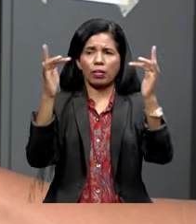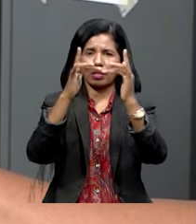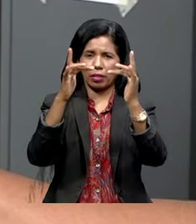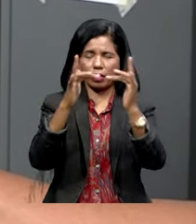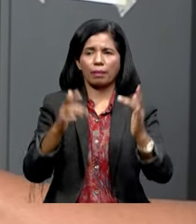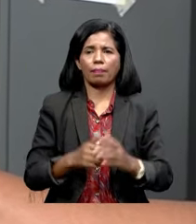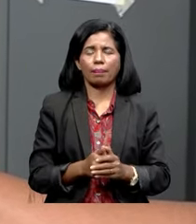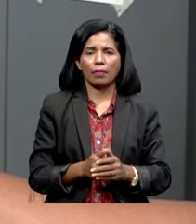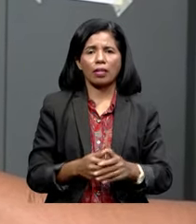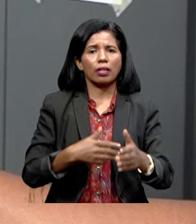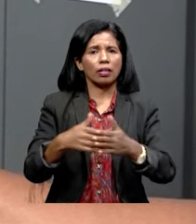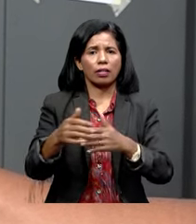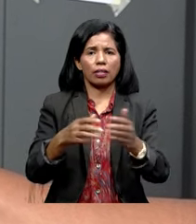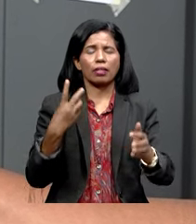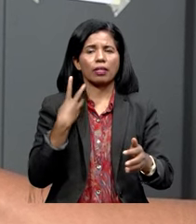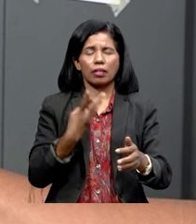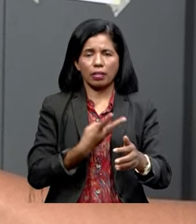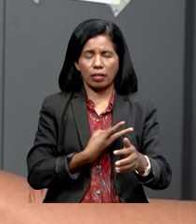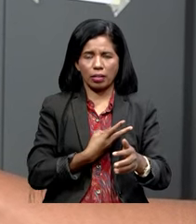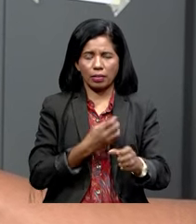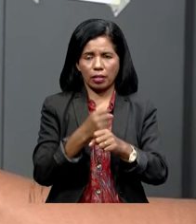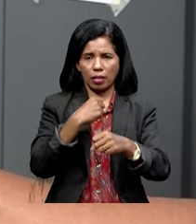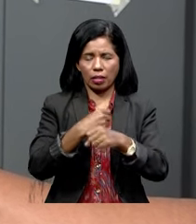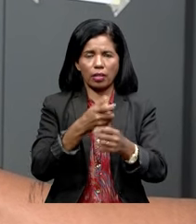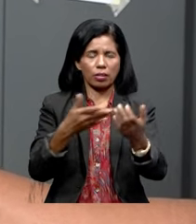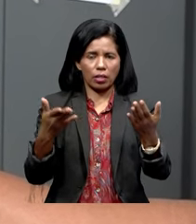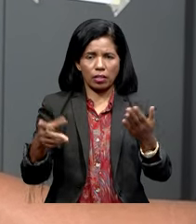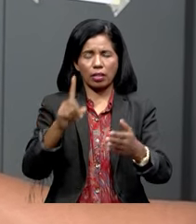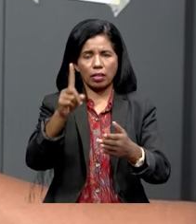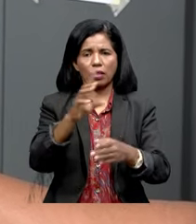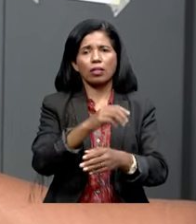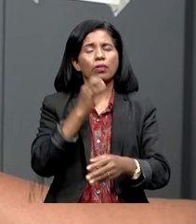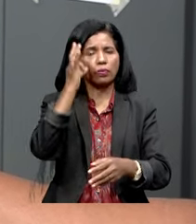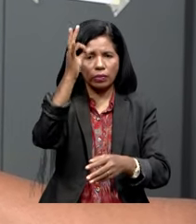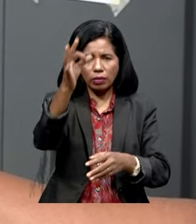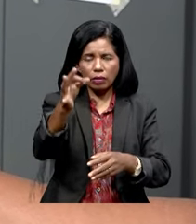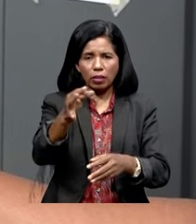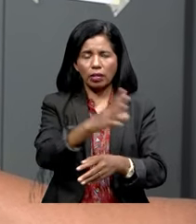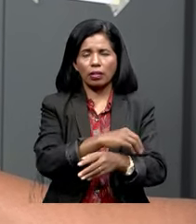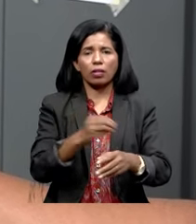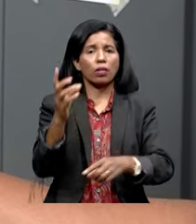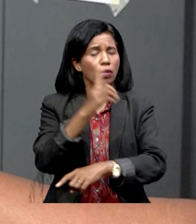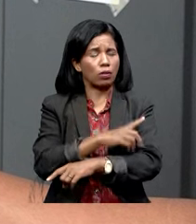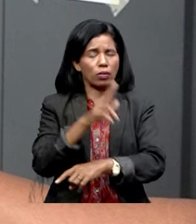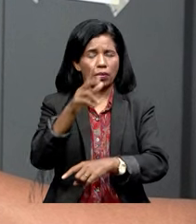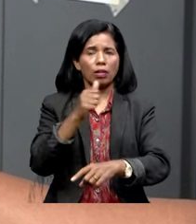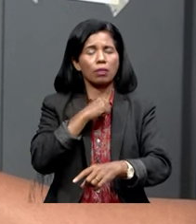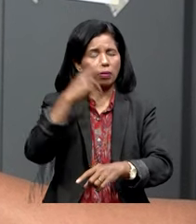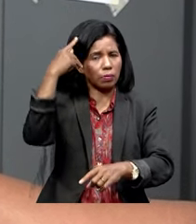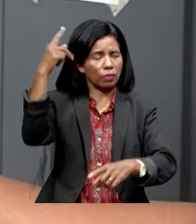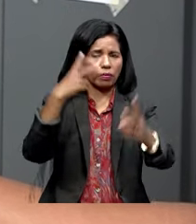Então, GMN mos halo aquisição para equipamento ida, ne bebe acabam beiro, durante Lorontolo Papa ne visita